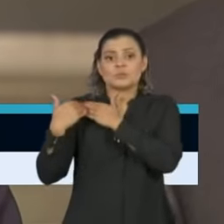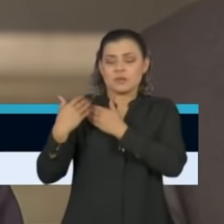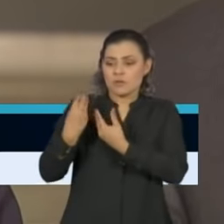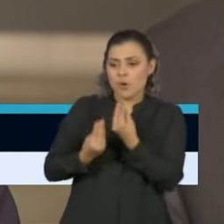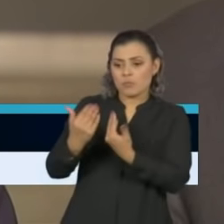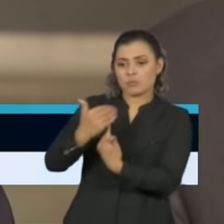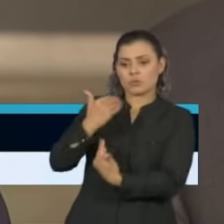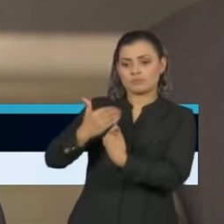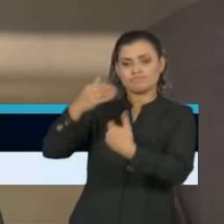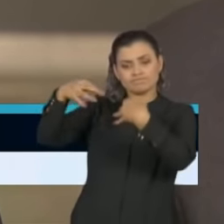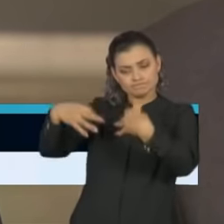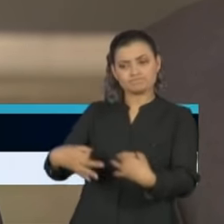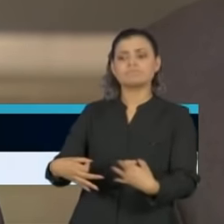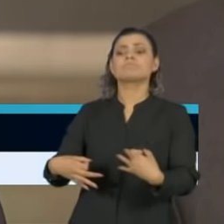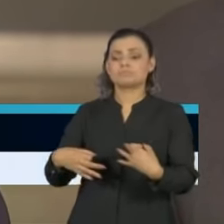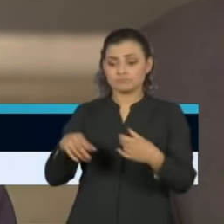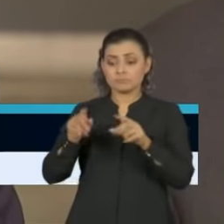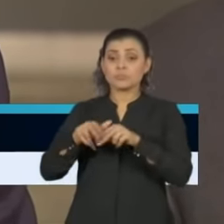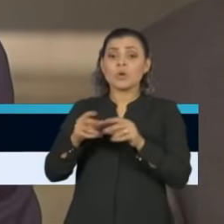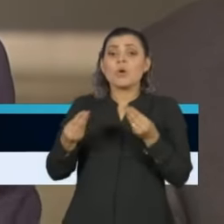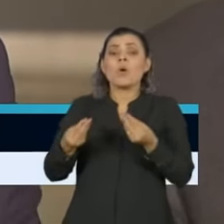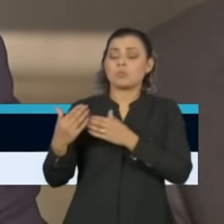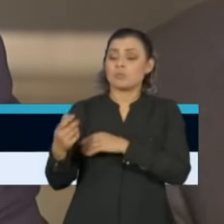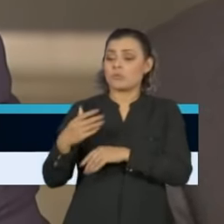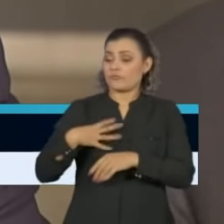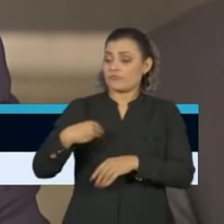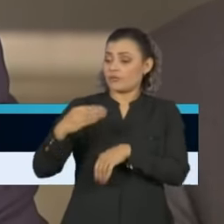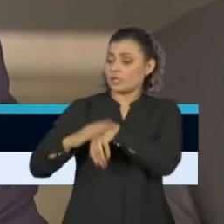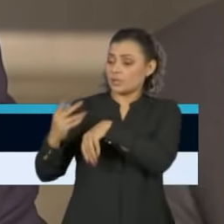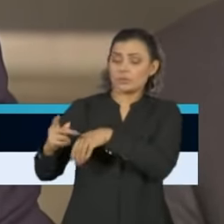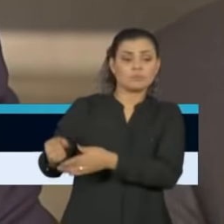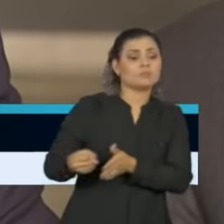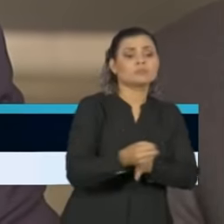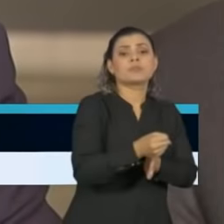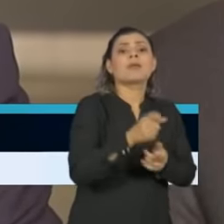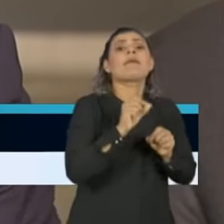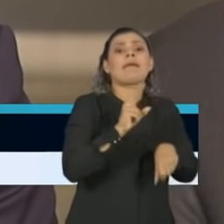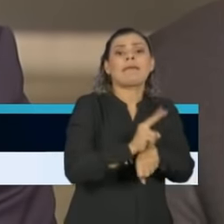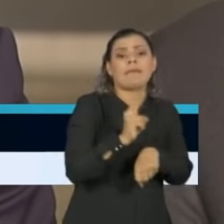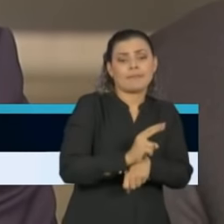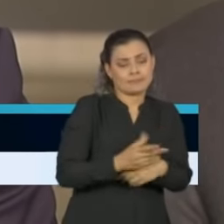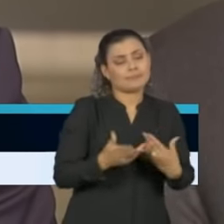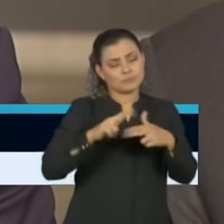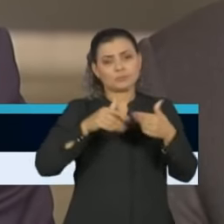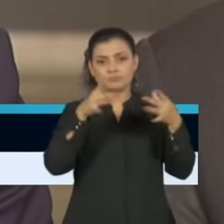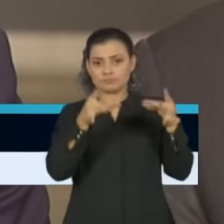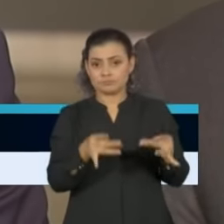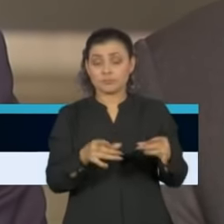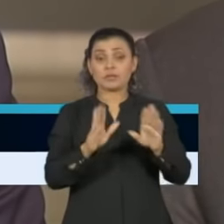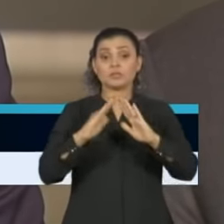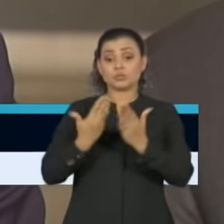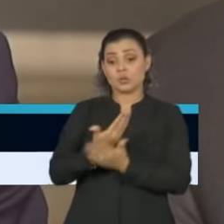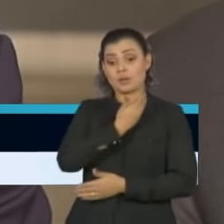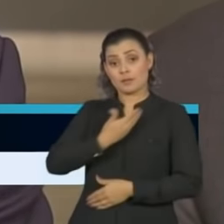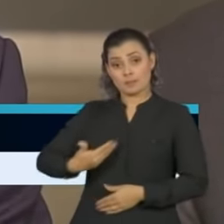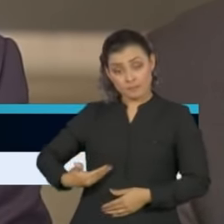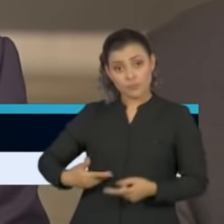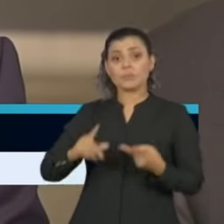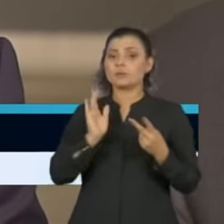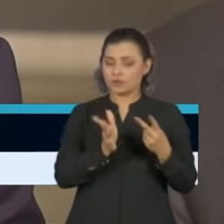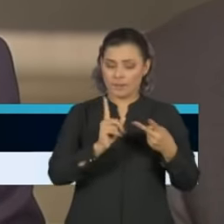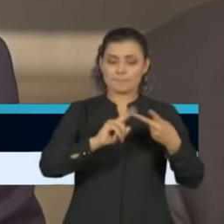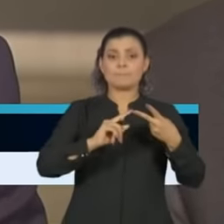orientação correta aonde e com quem deixarem os seus filhos. Também colégios particulares e universidades estaduais,